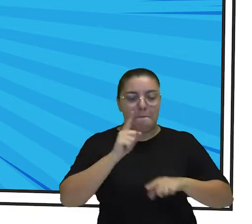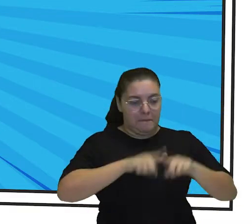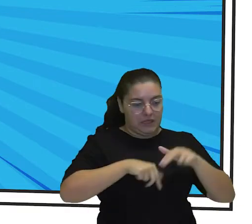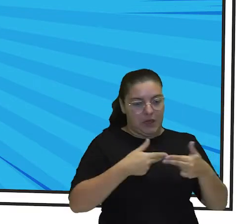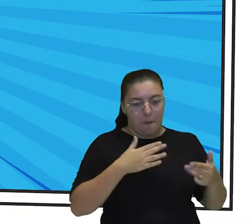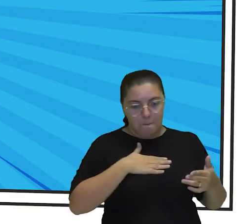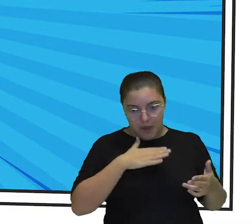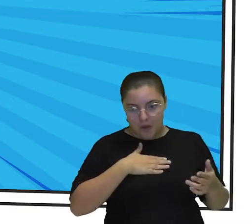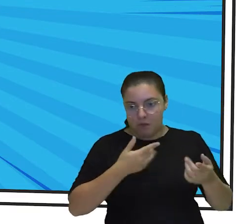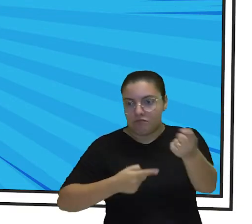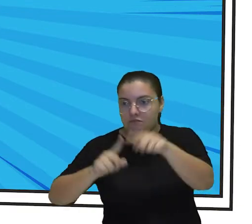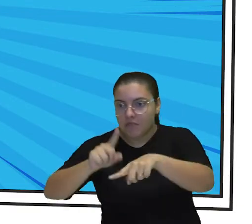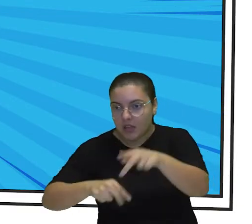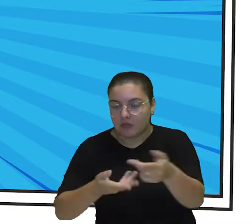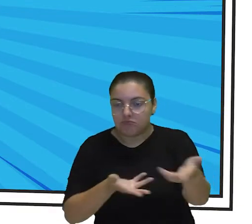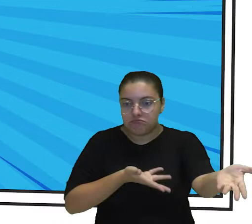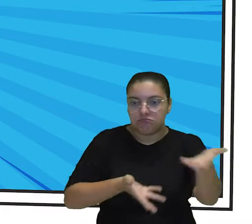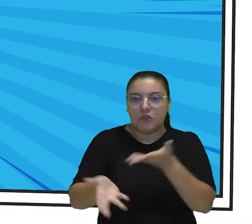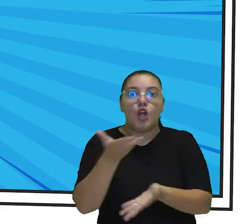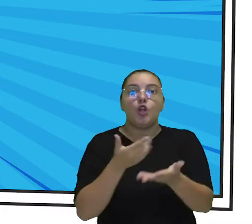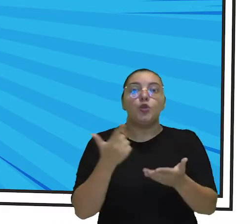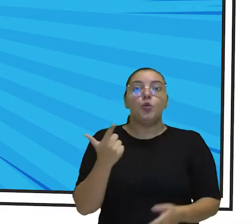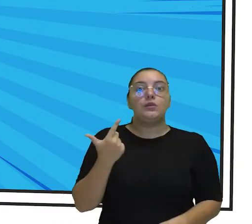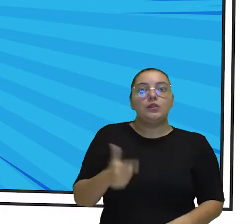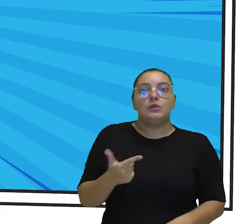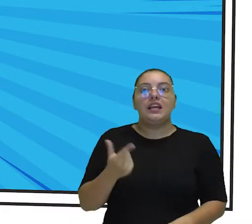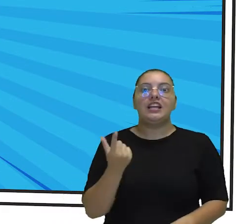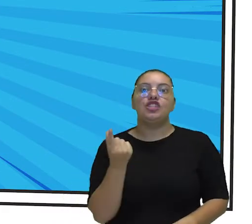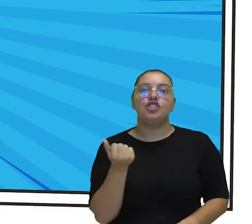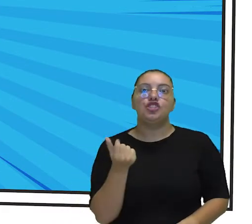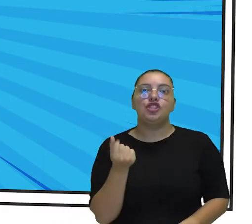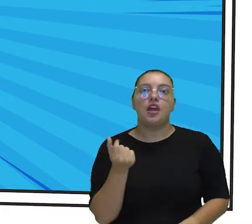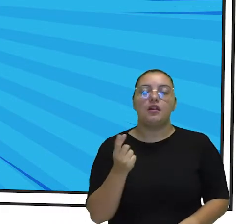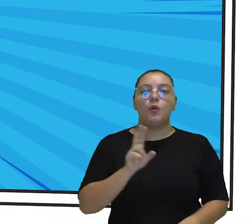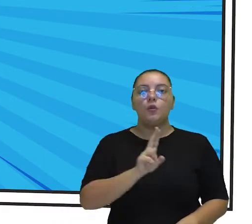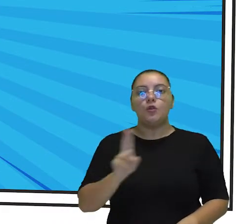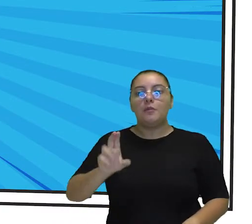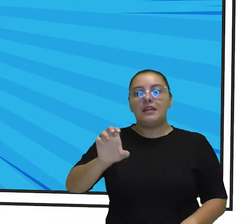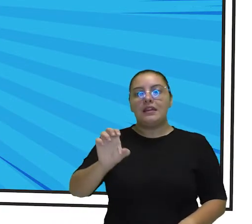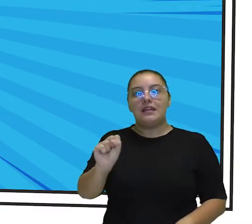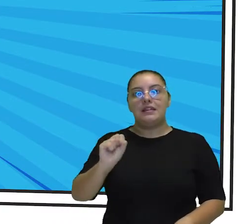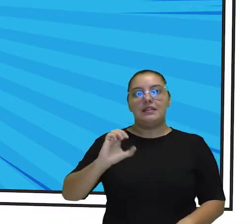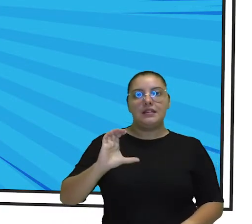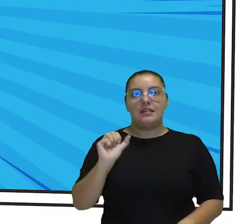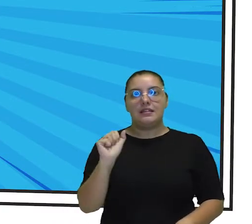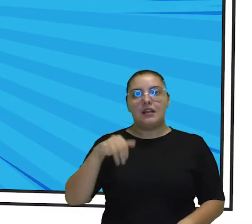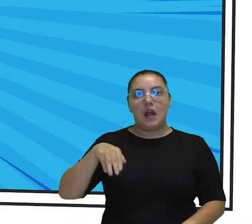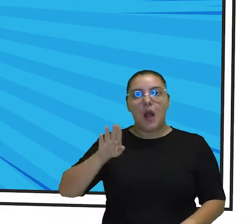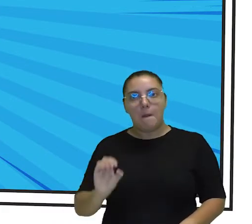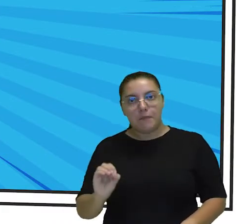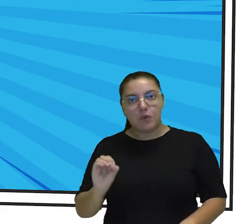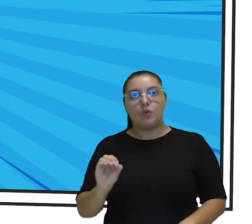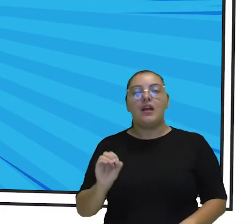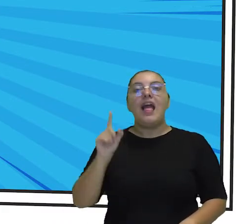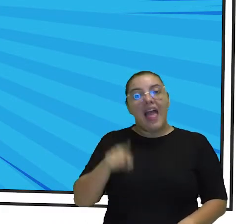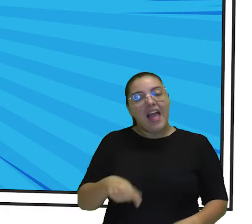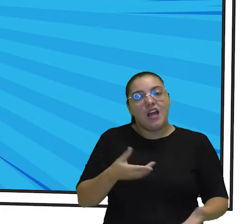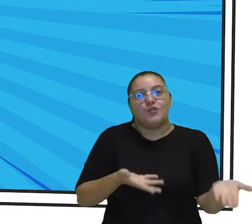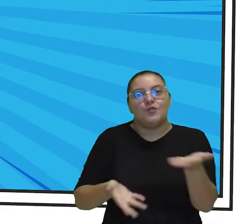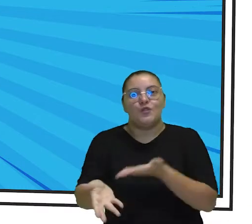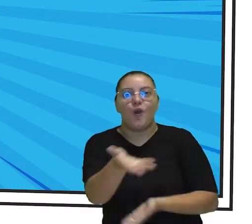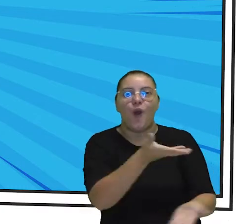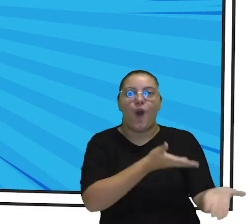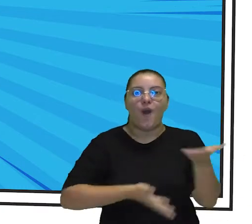um fundamento de moeda. O escambo era o processo que existia. Então, começa a existir